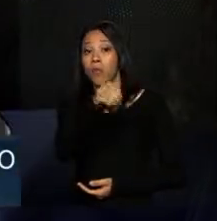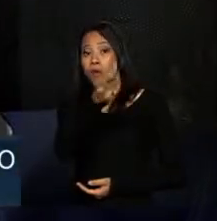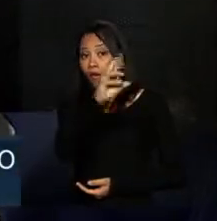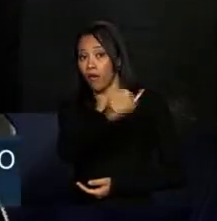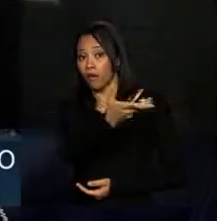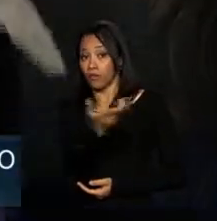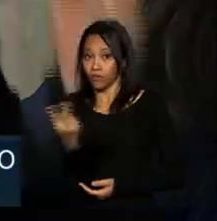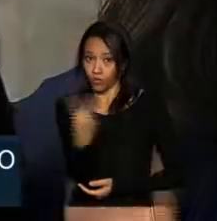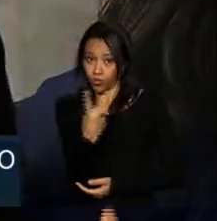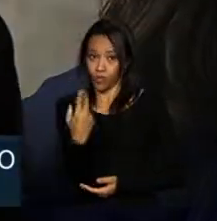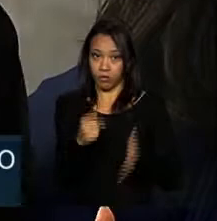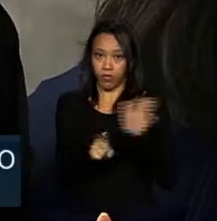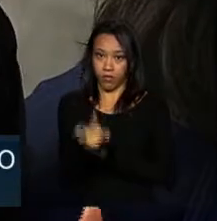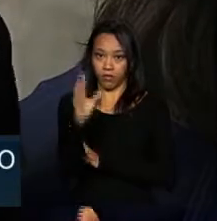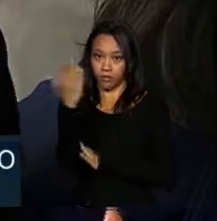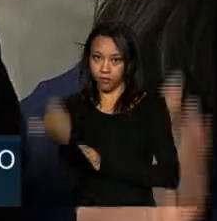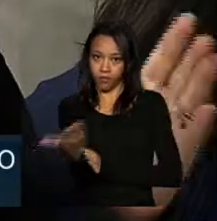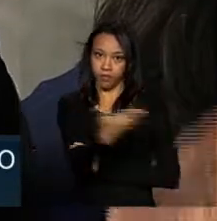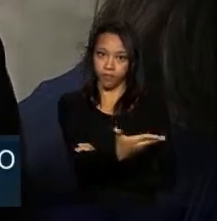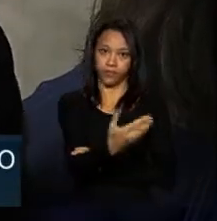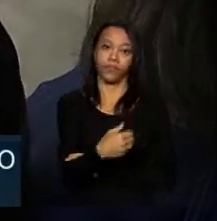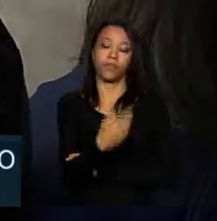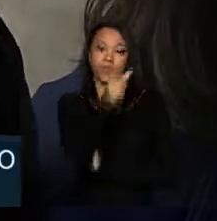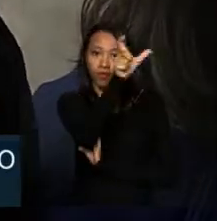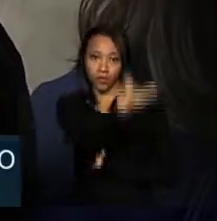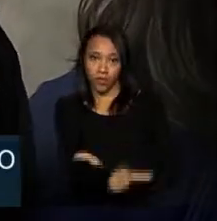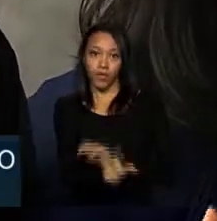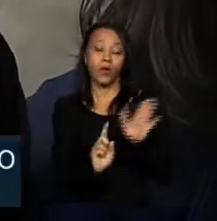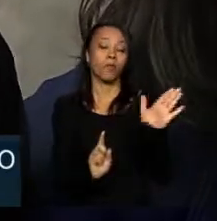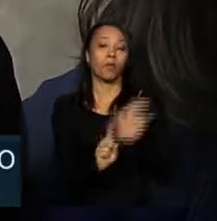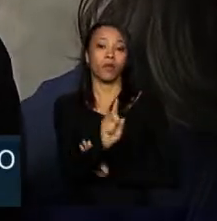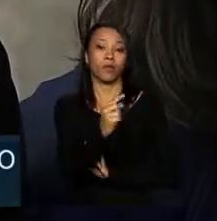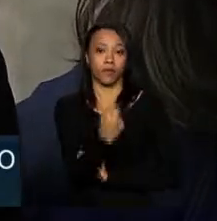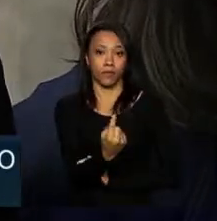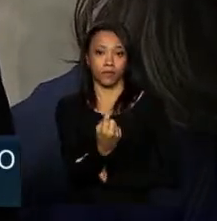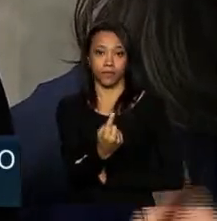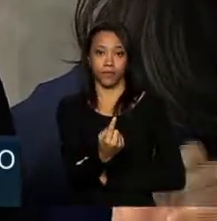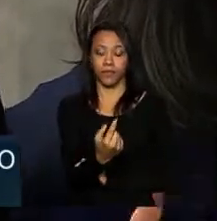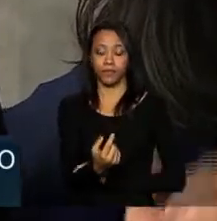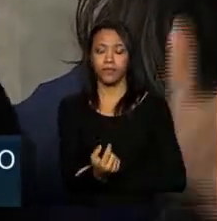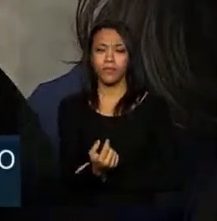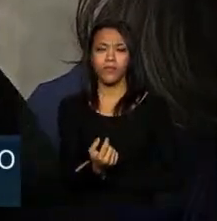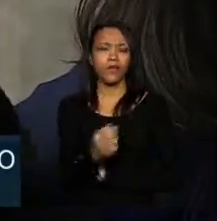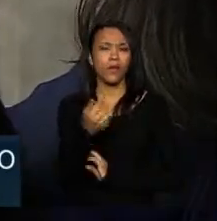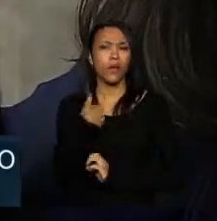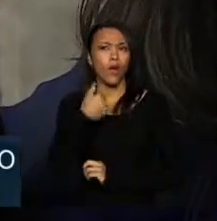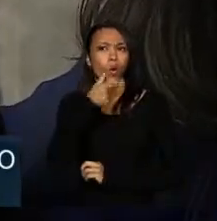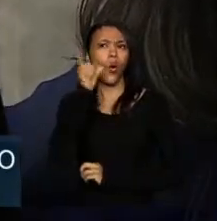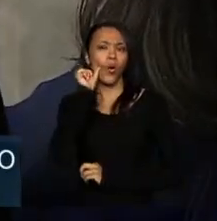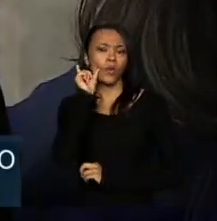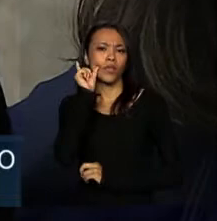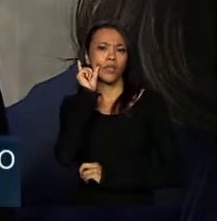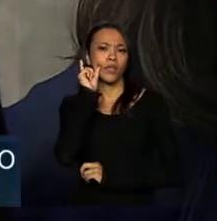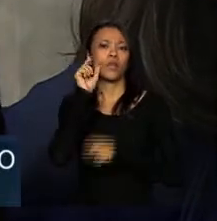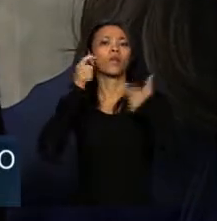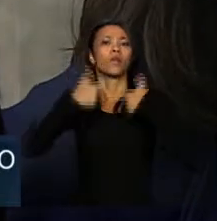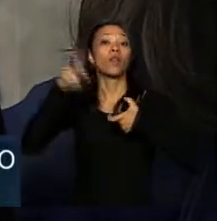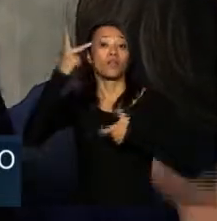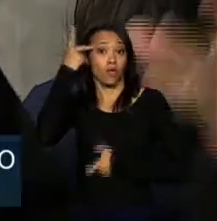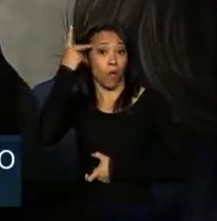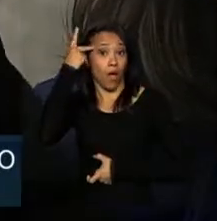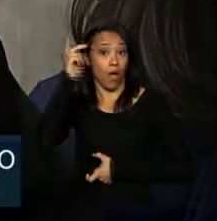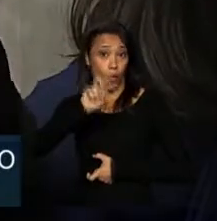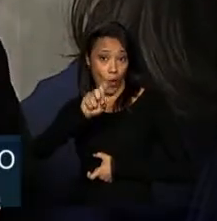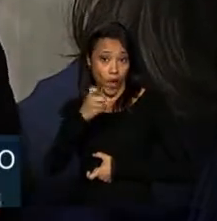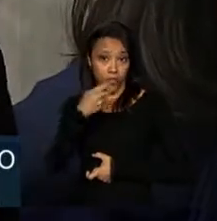senhor ministro. Para o Alberto, eu queria perguntar o seguinte. Ontem, em São Paulo, o ex-presidente